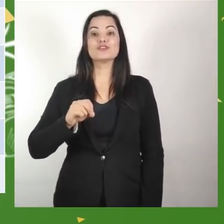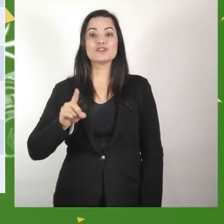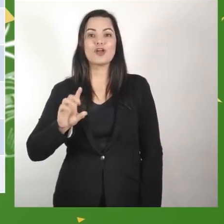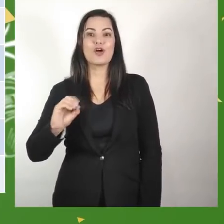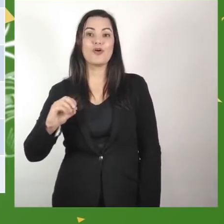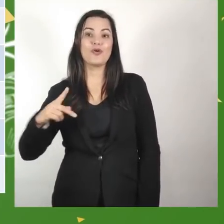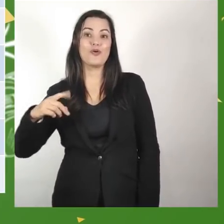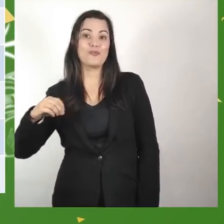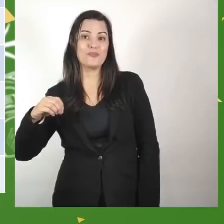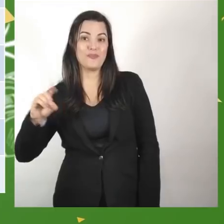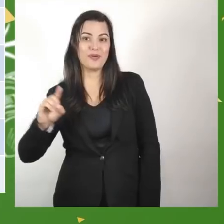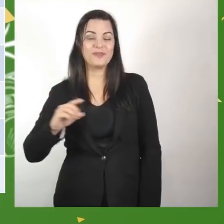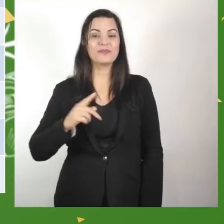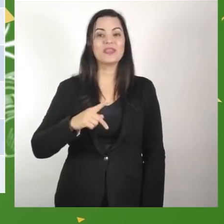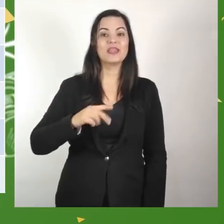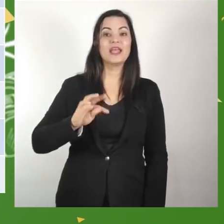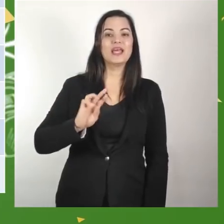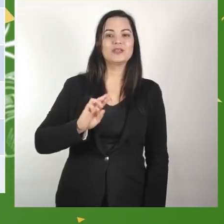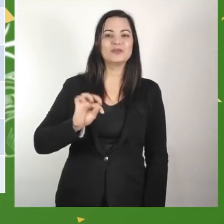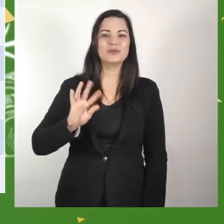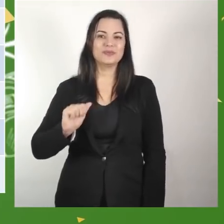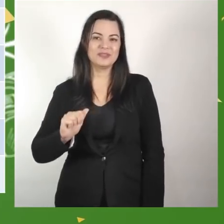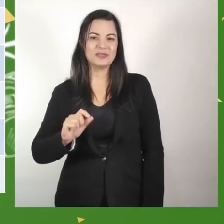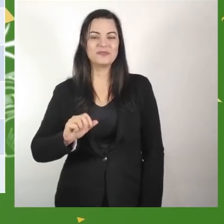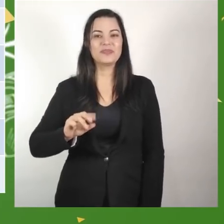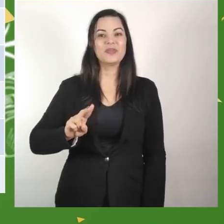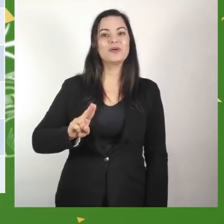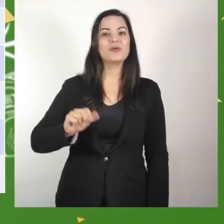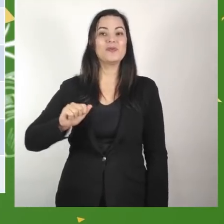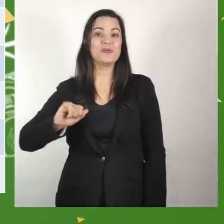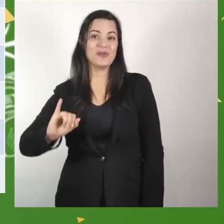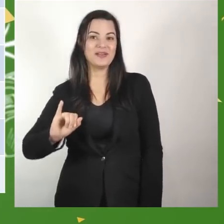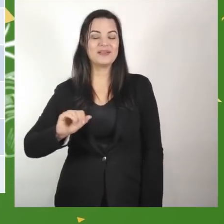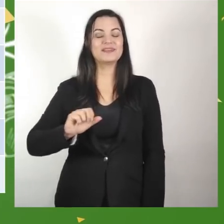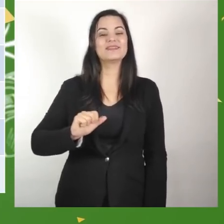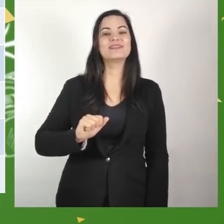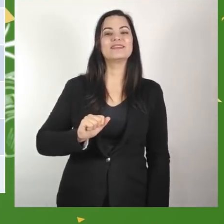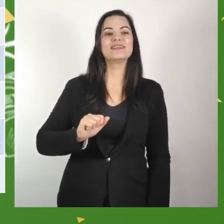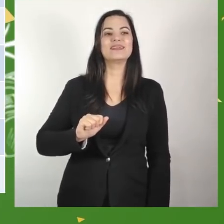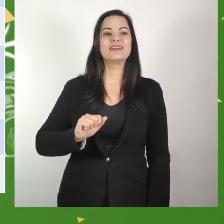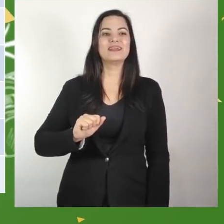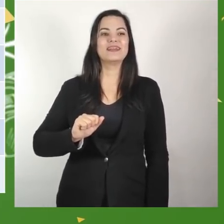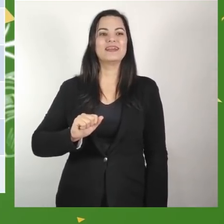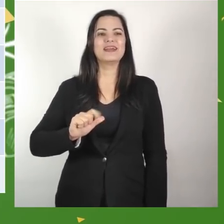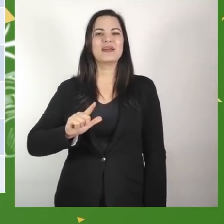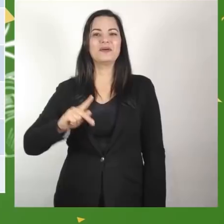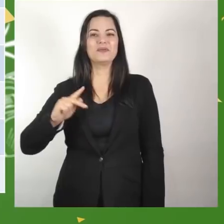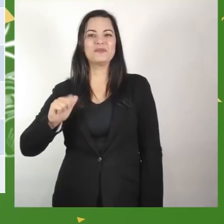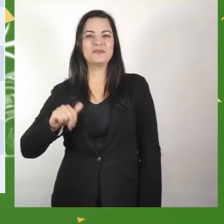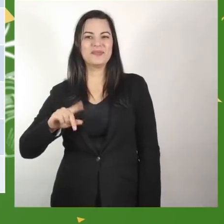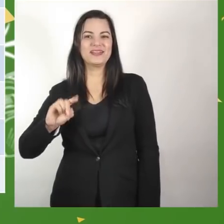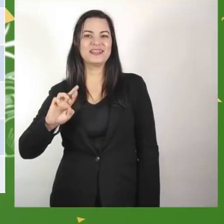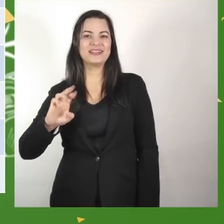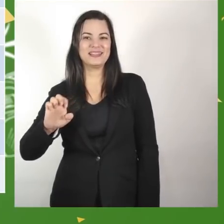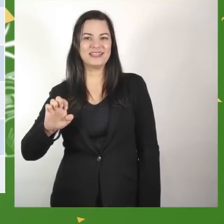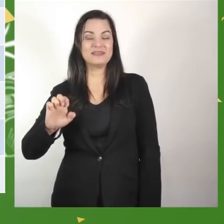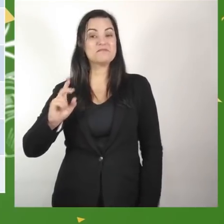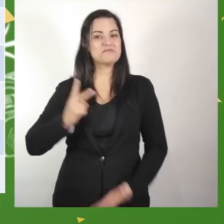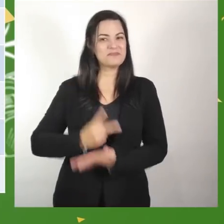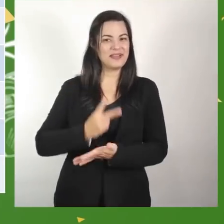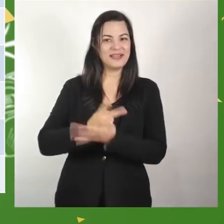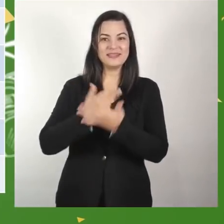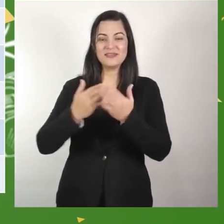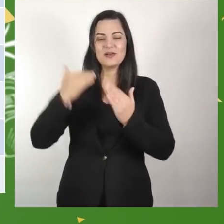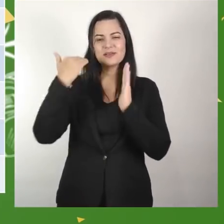Só o pó. Truta, uai e alpendre. Então, a mesma